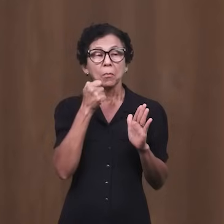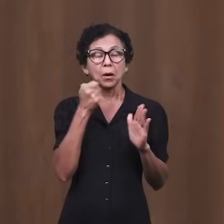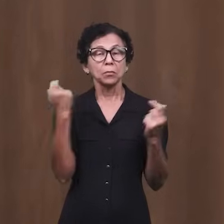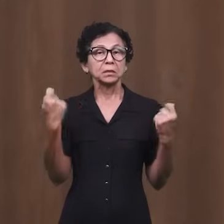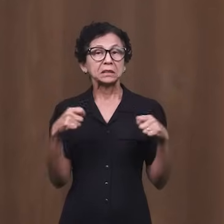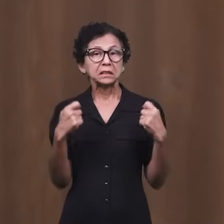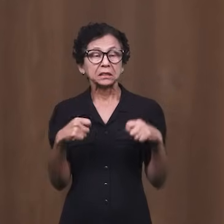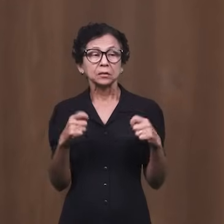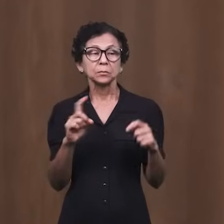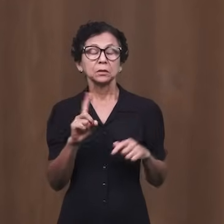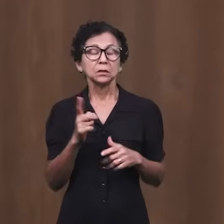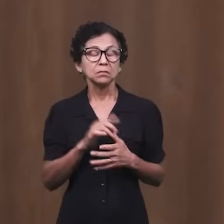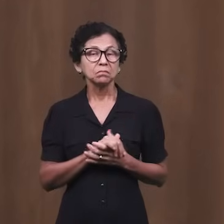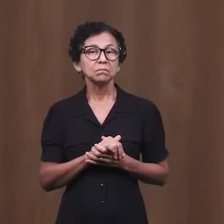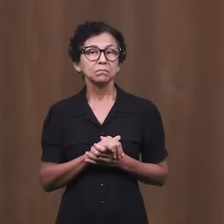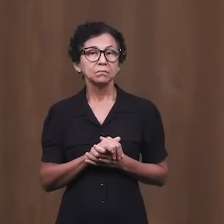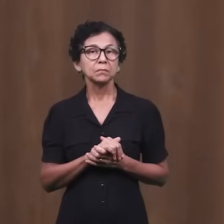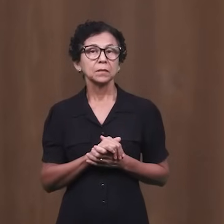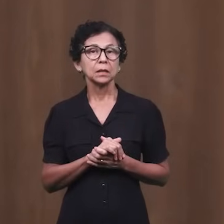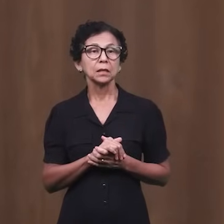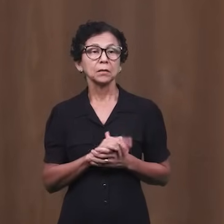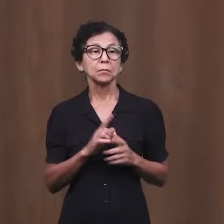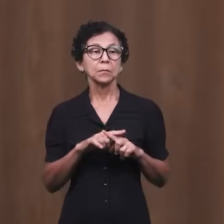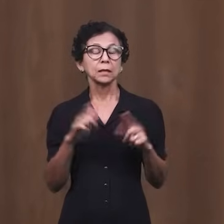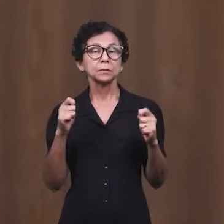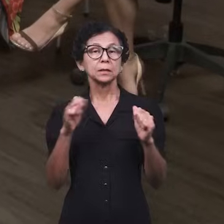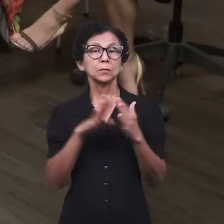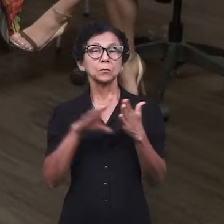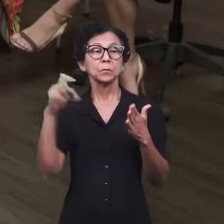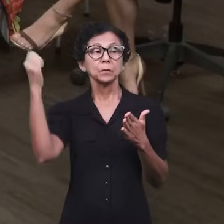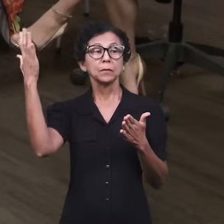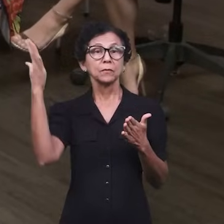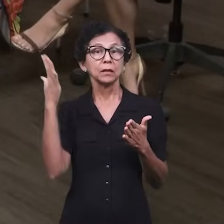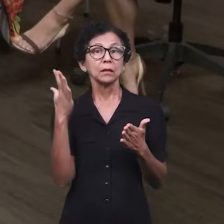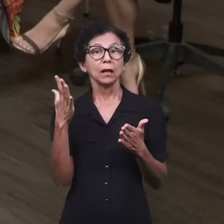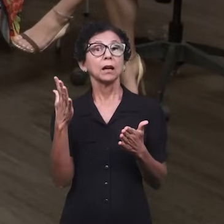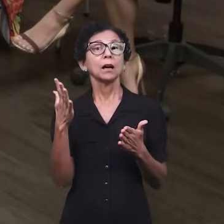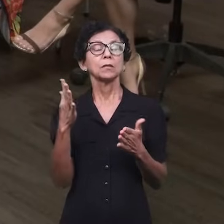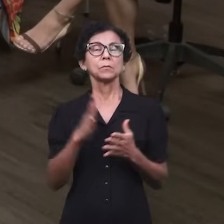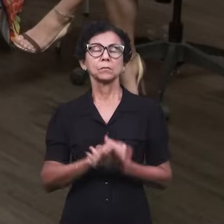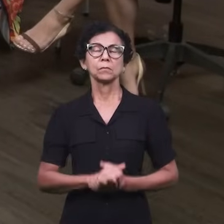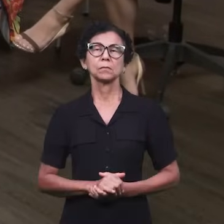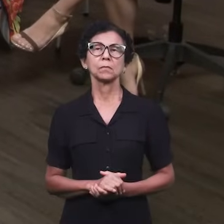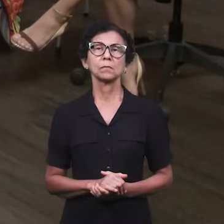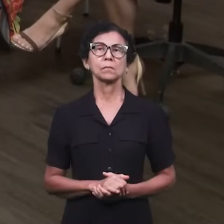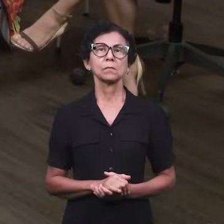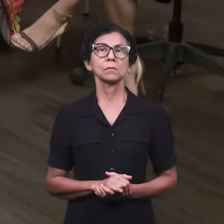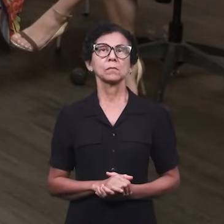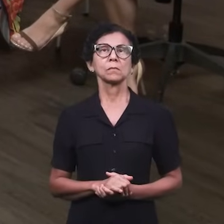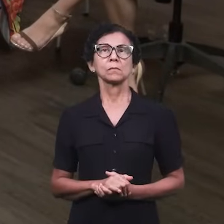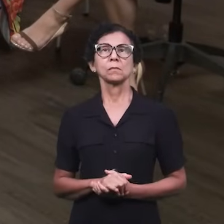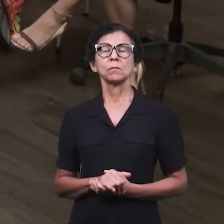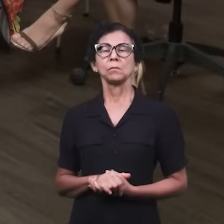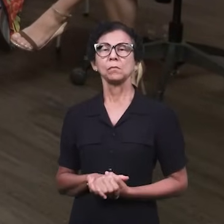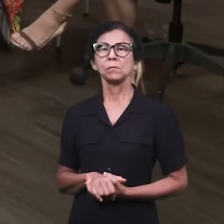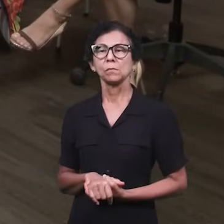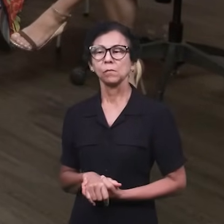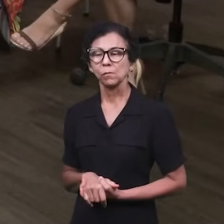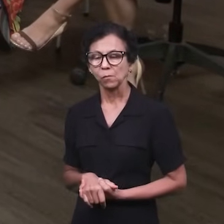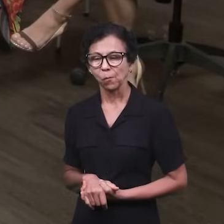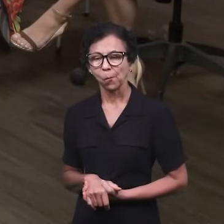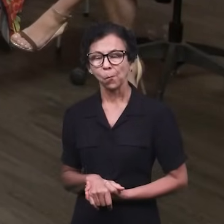garante você transceder você entrar na na palavra viva eh eu queria fazer um um um complemento Adriano se você me permite